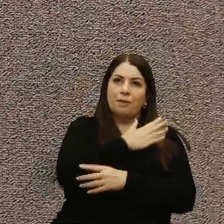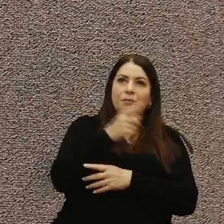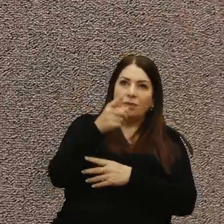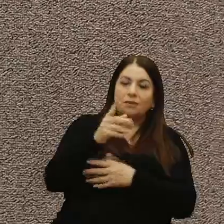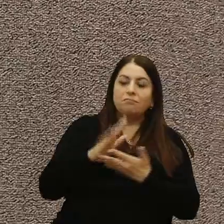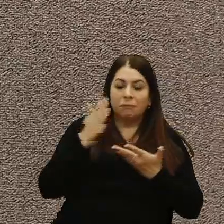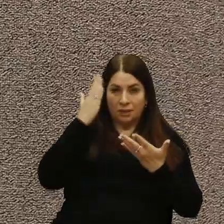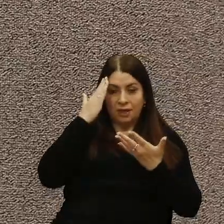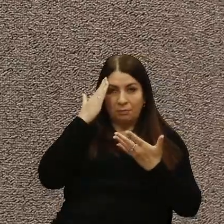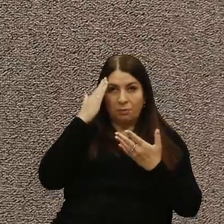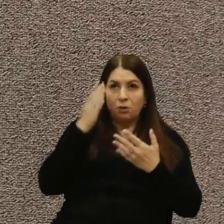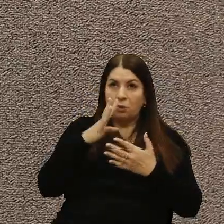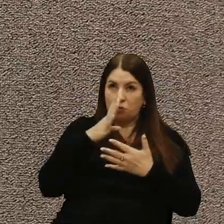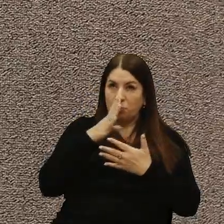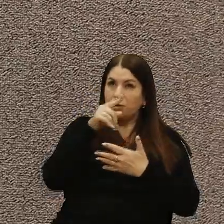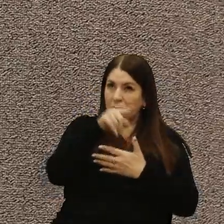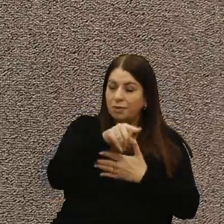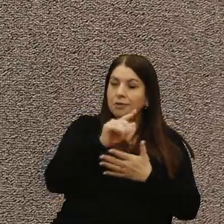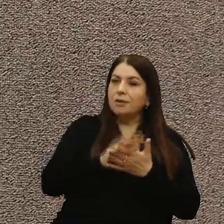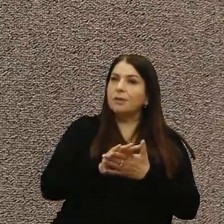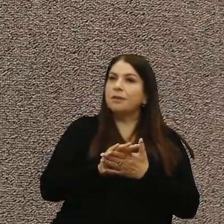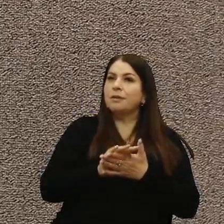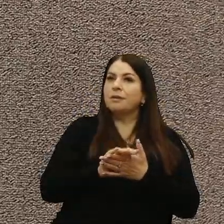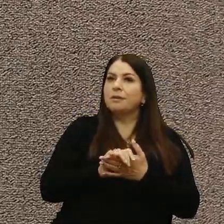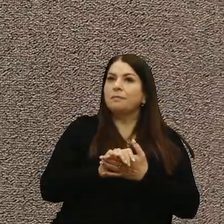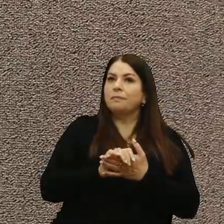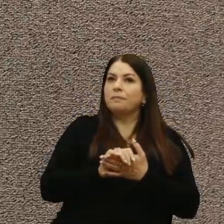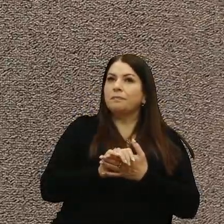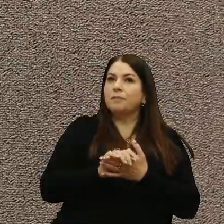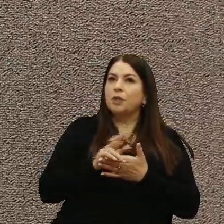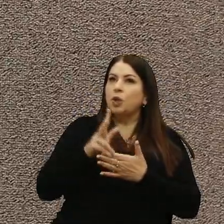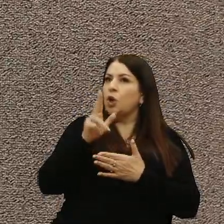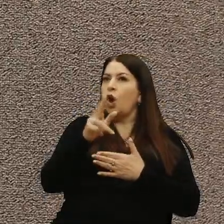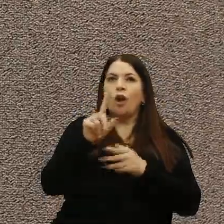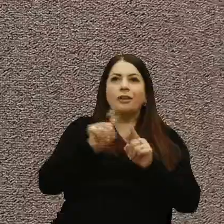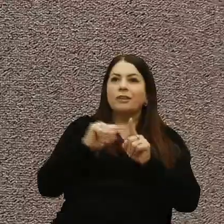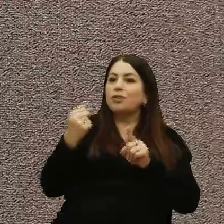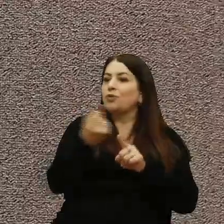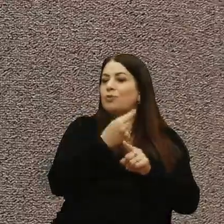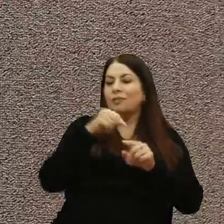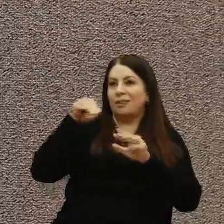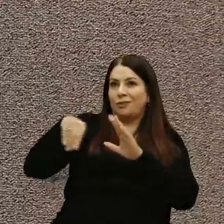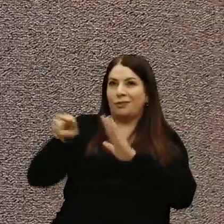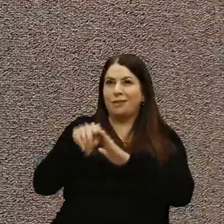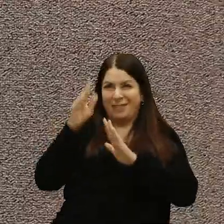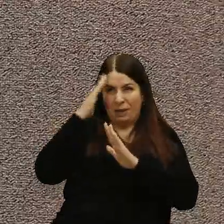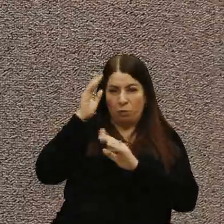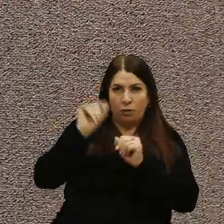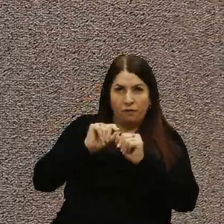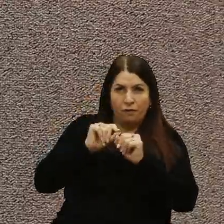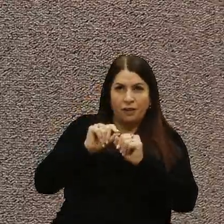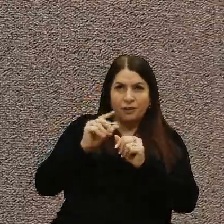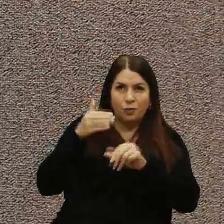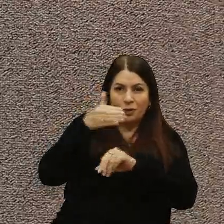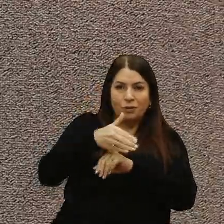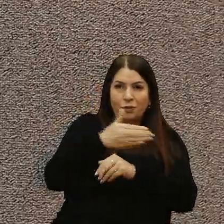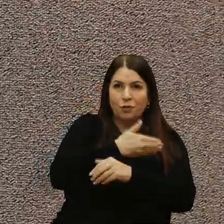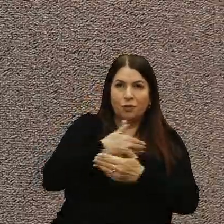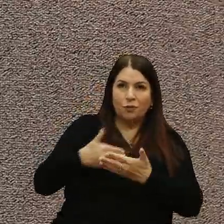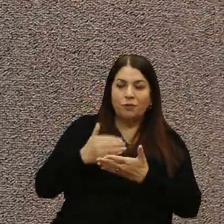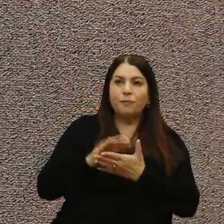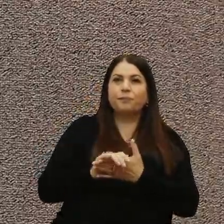por que eu admiro também o Capitão Derrite? Porque ele corta da própria carne, vereador Bortola. Sabe o que ele fez logo que ele entrou no